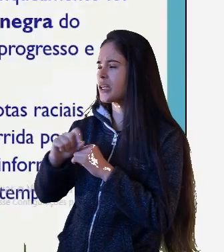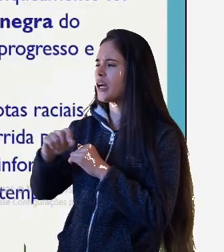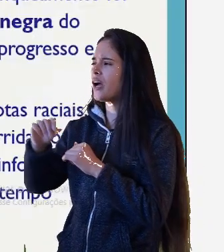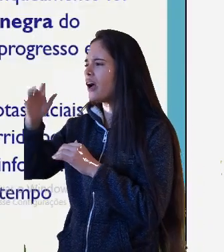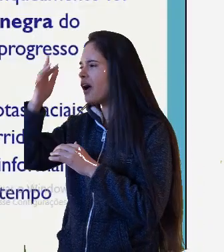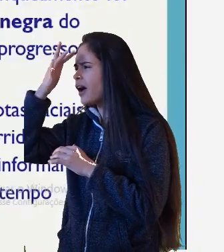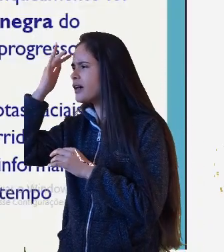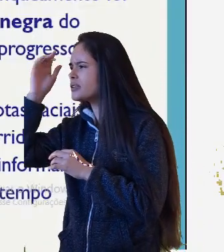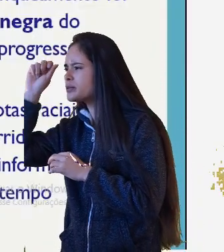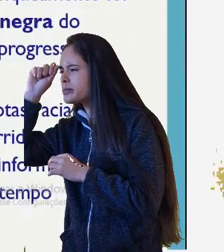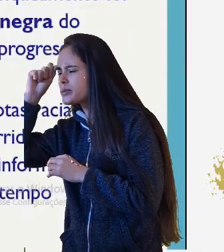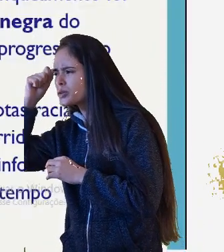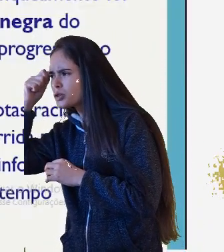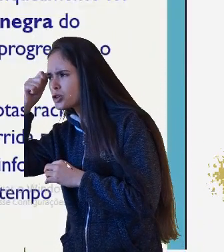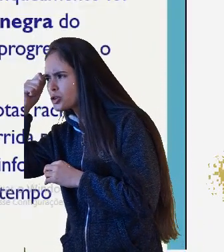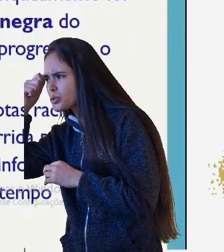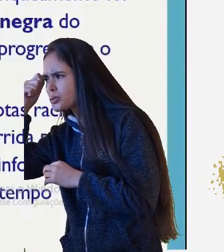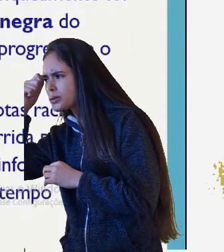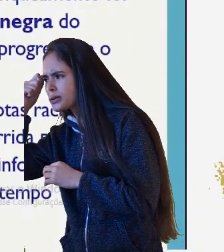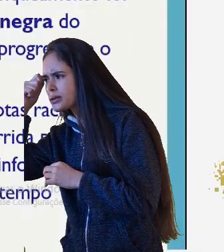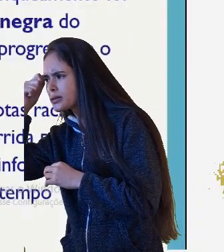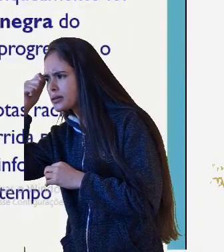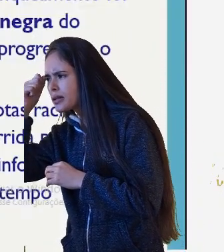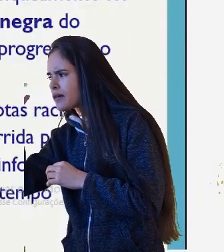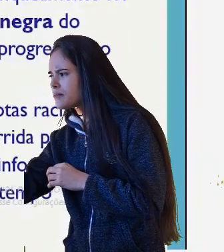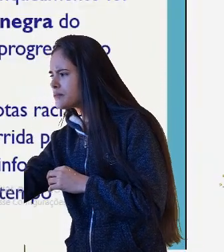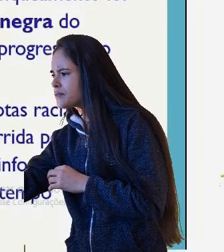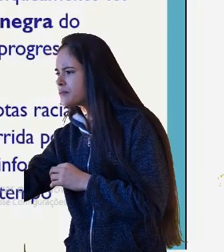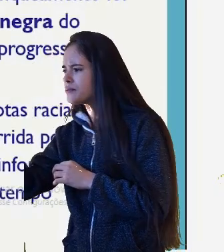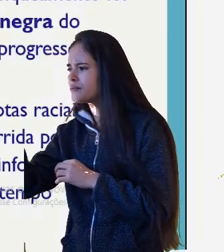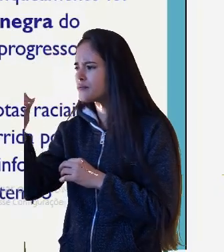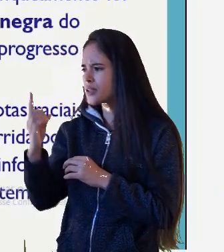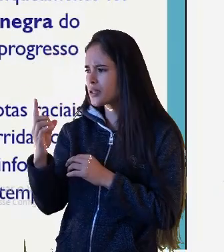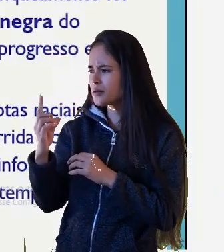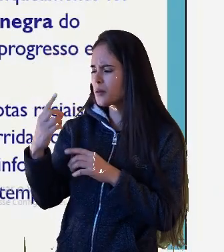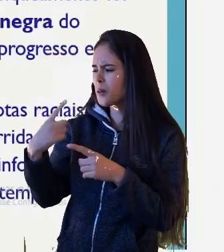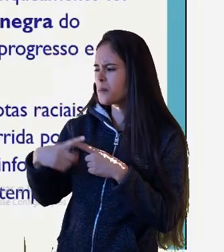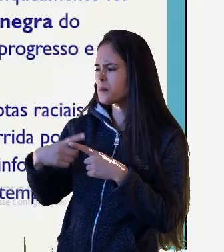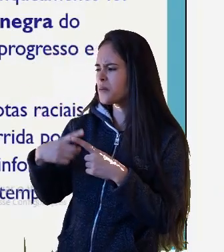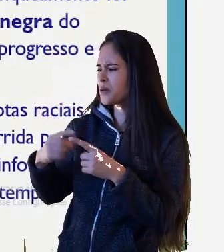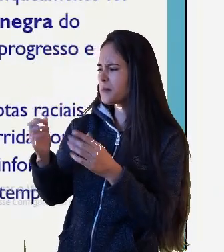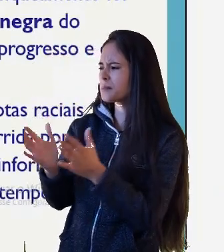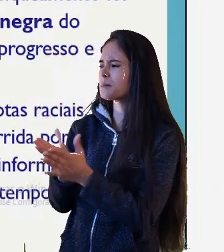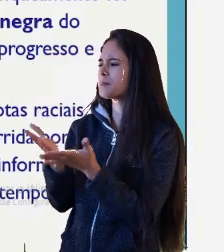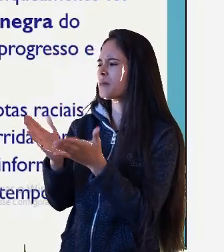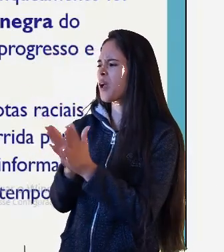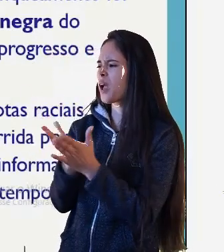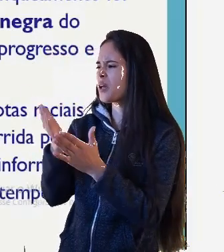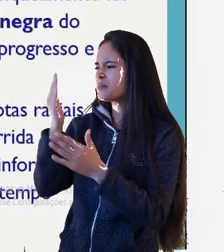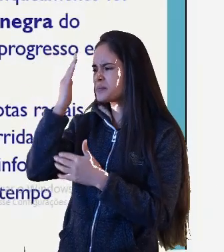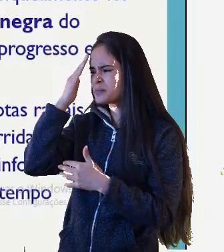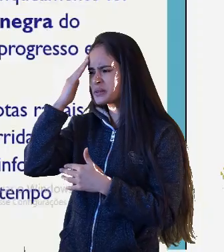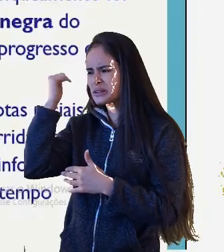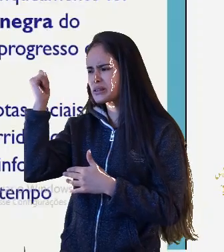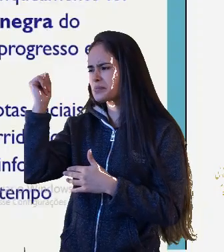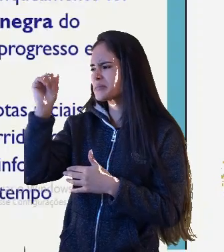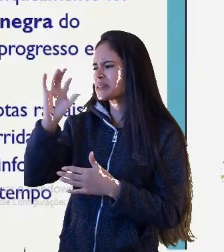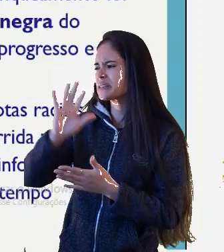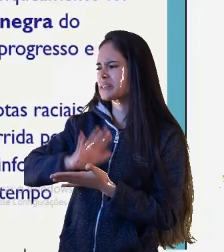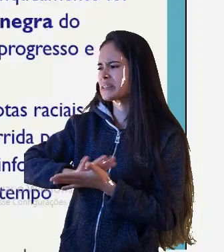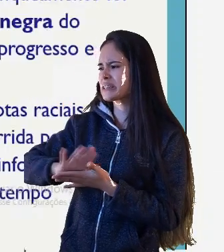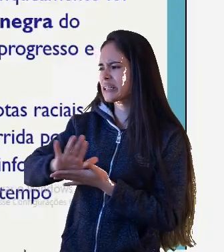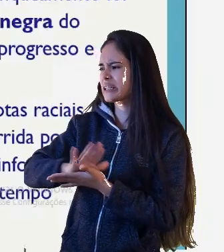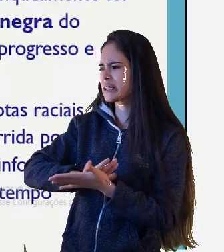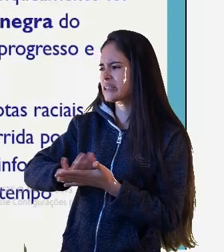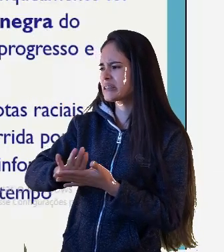né? E o negro era associado à preguiça ou à incapacidade, né? Aline, mas hoje mudou,